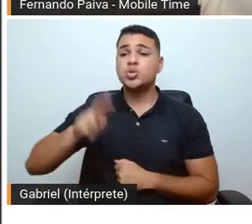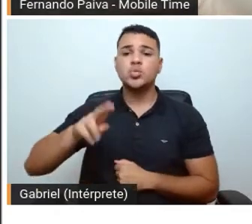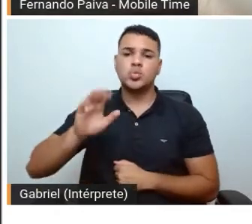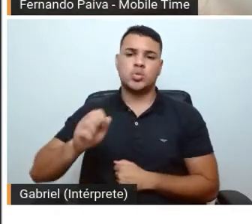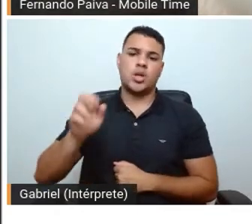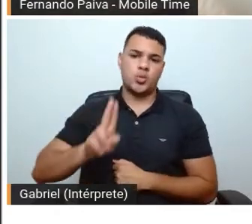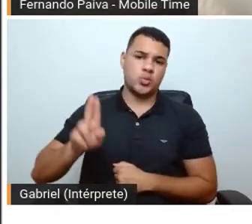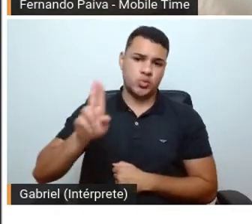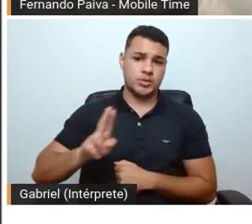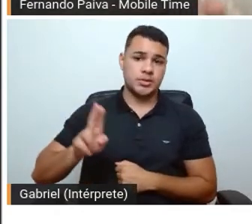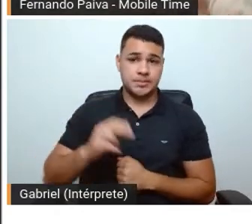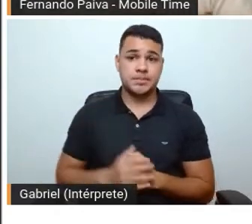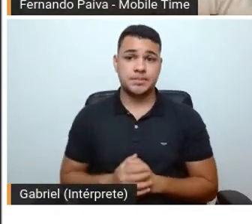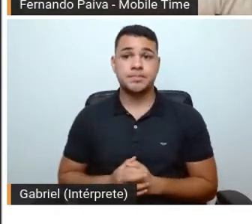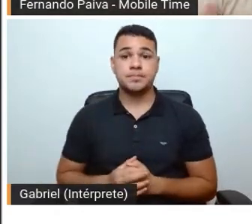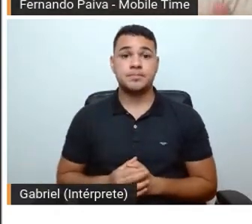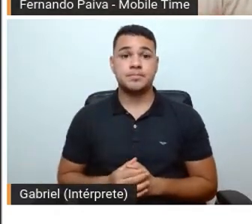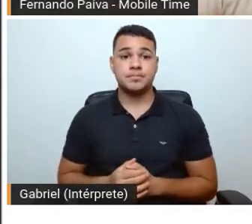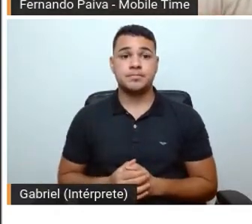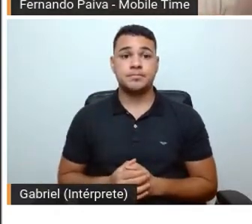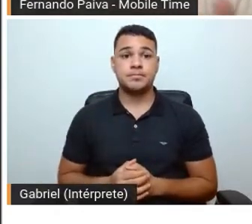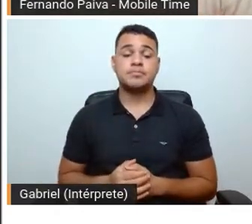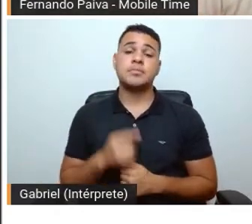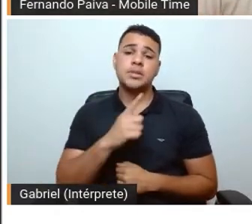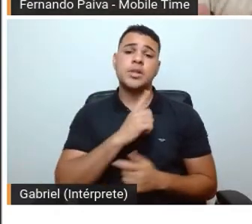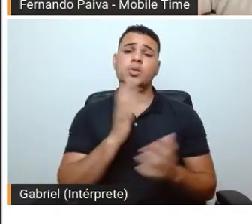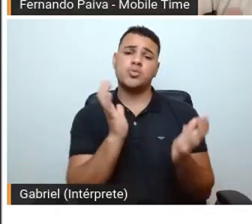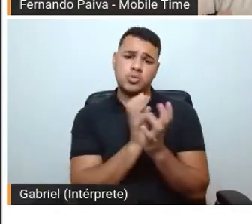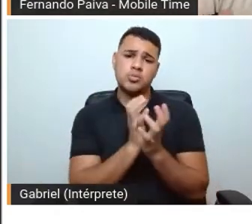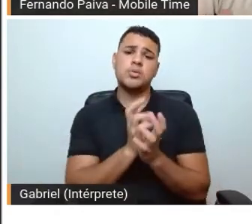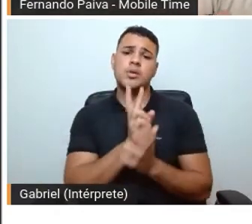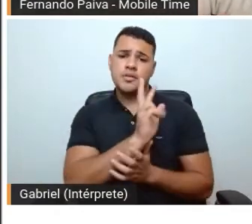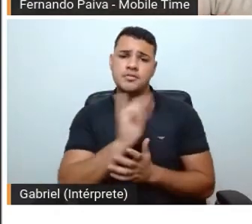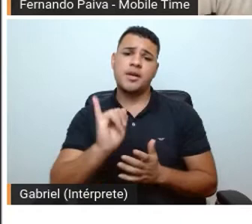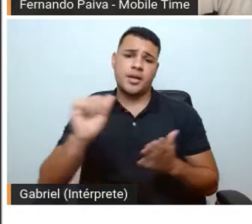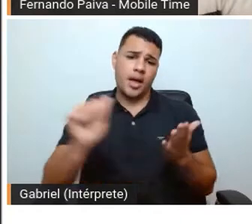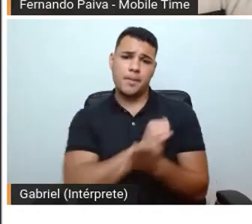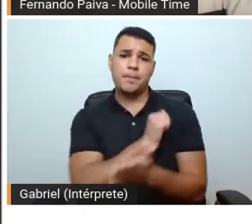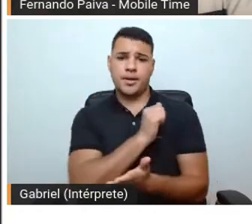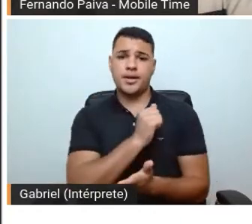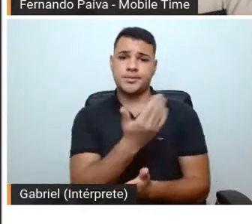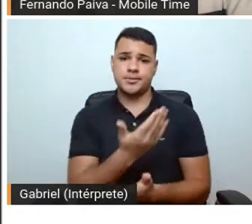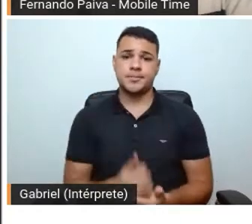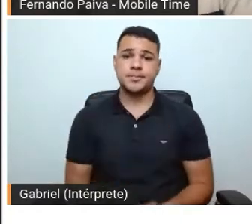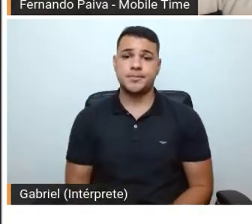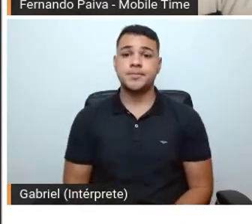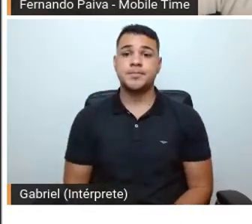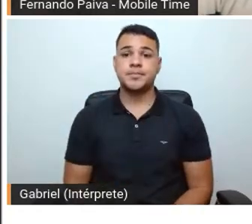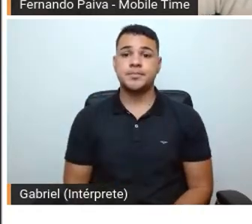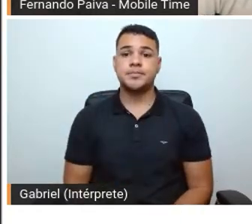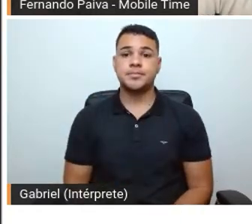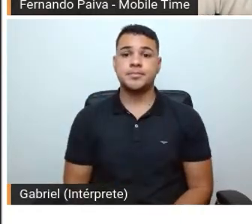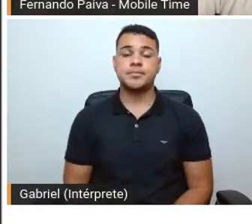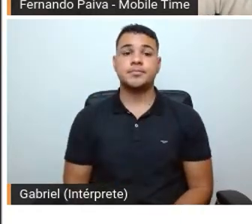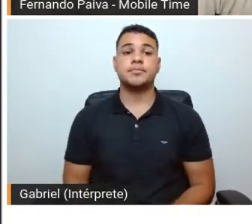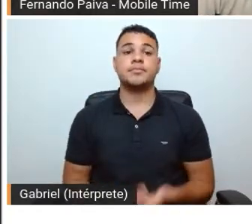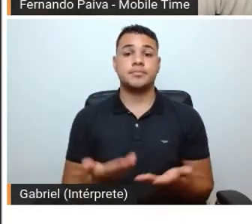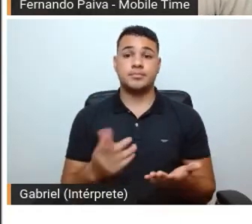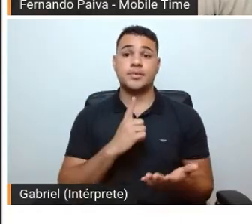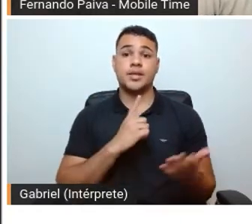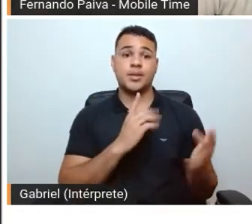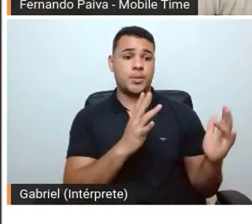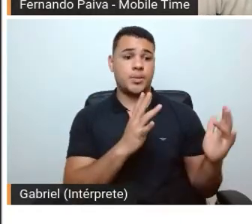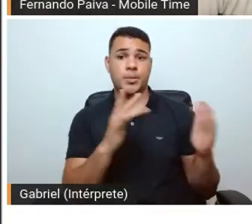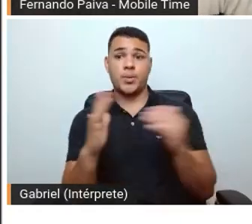são é um grupo que eu considero que tem Provavelmente em algum momento vai desinstalar esse aplicativo é em outro lugar tá no WhatsApp